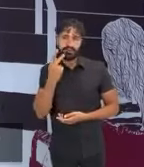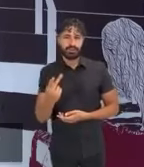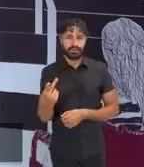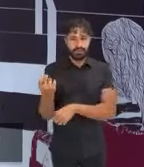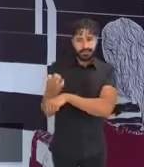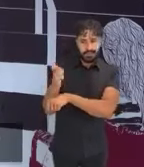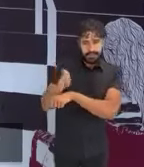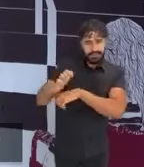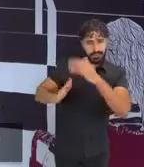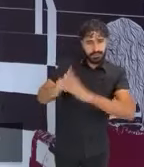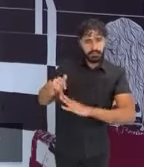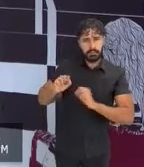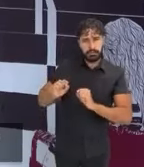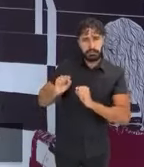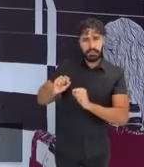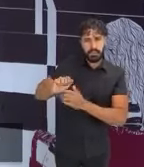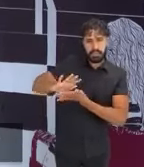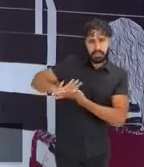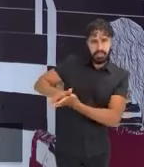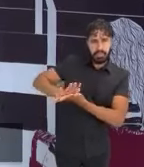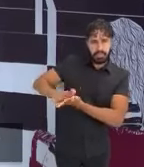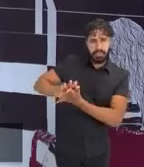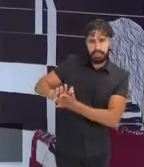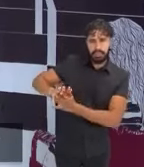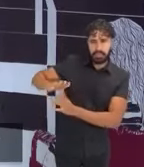estagiário ou estagiária pode sofrer discriminação ou preconceito.